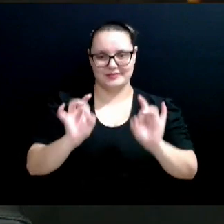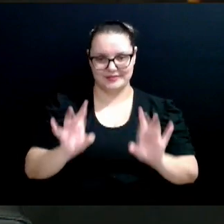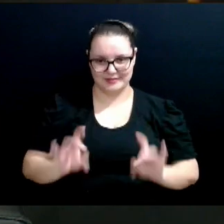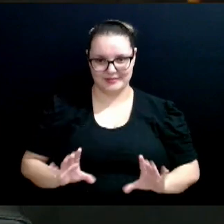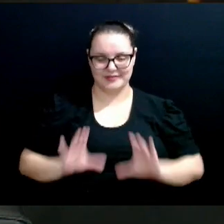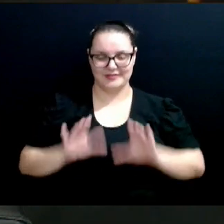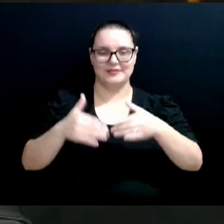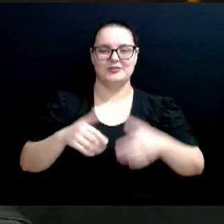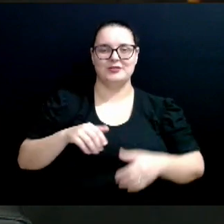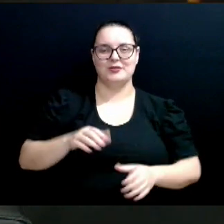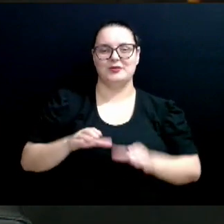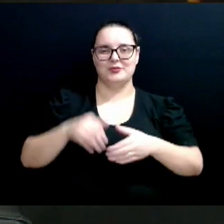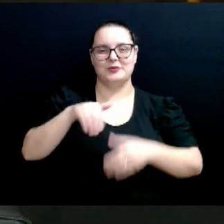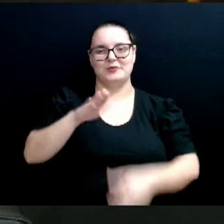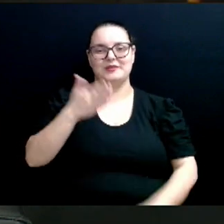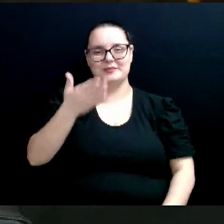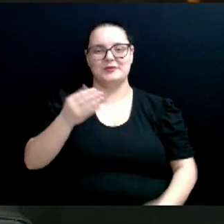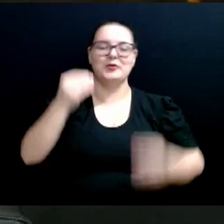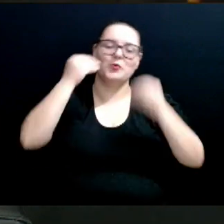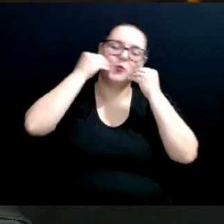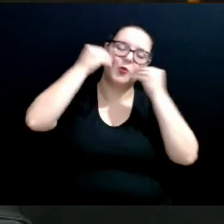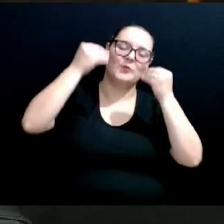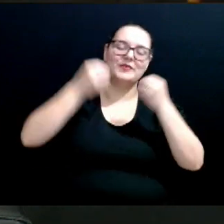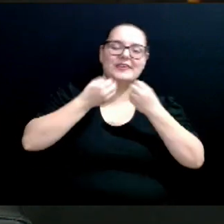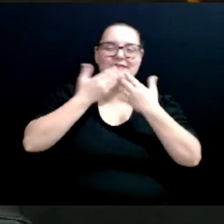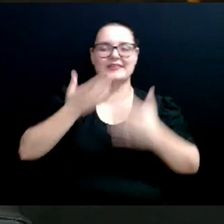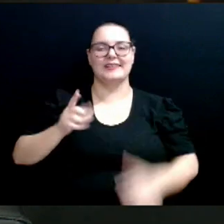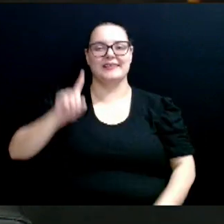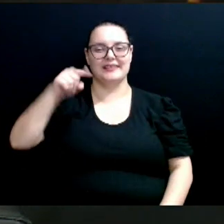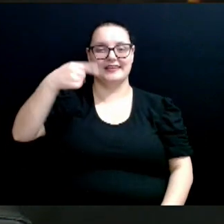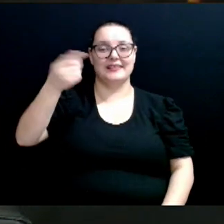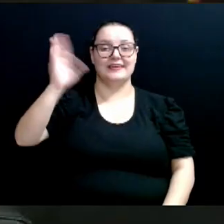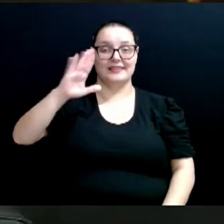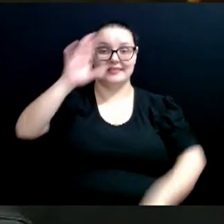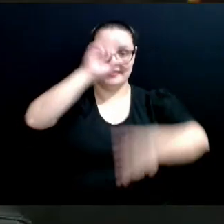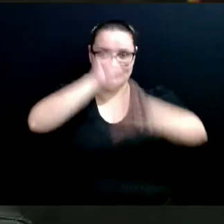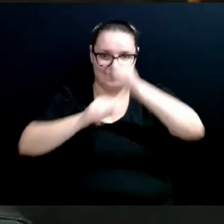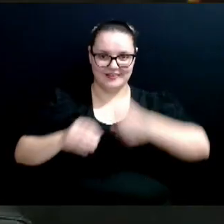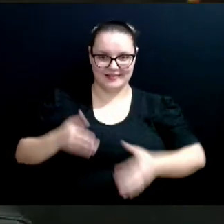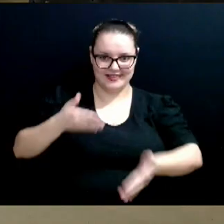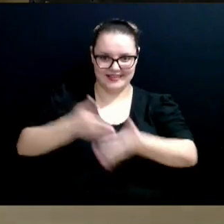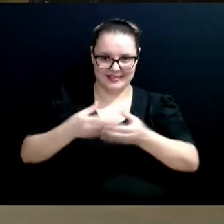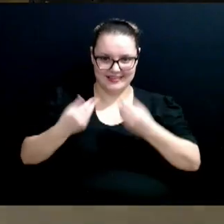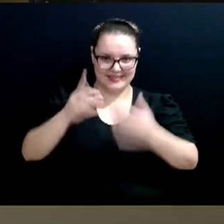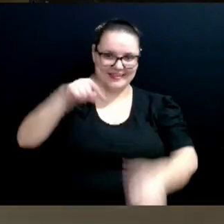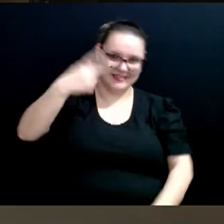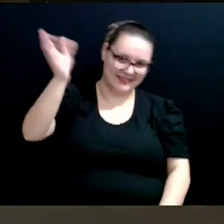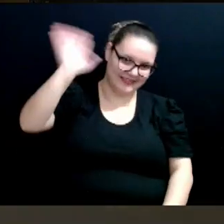você, tá bom? Beijo grande, fique bem! E aprendem por limites. Até amanhã. Tchau, tchau.